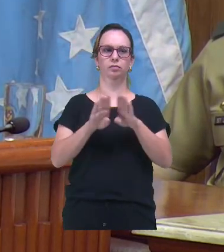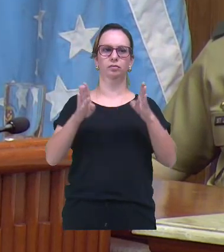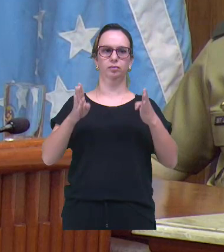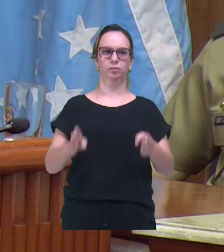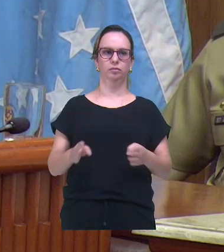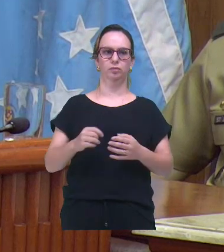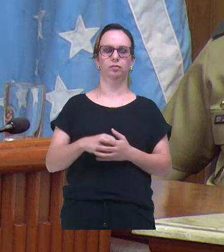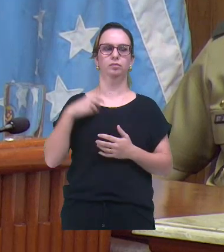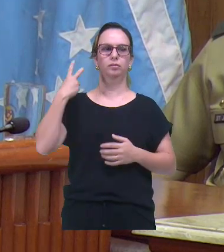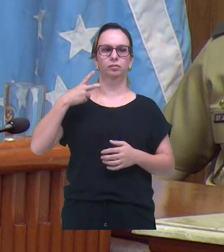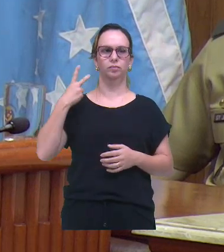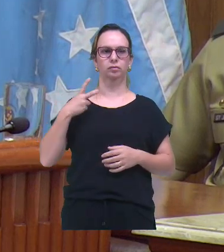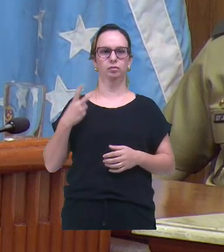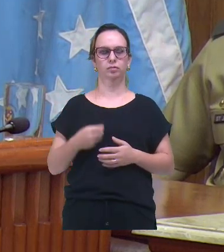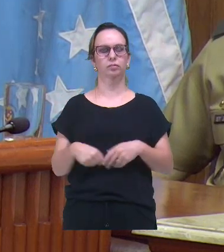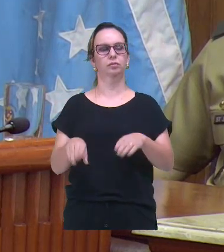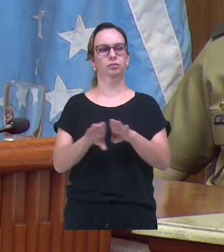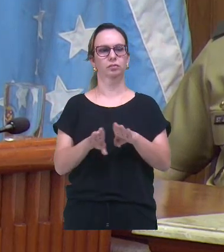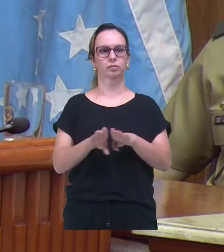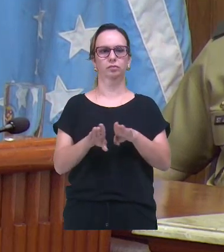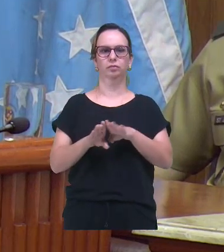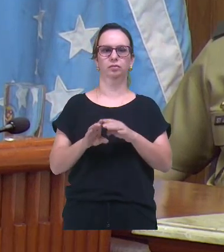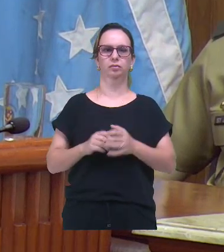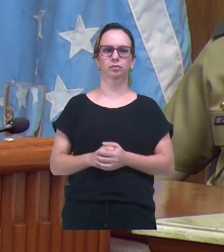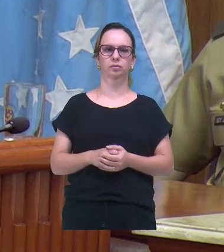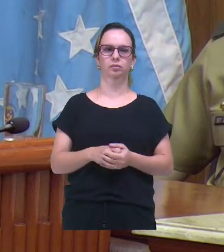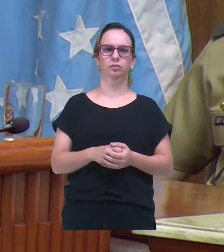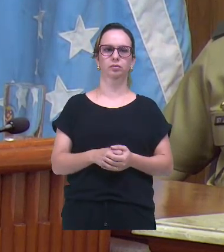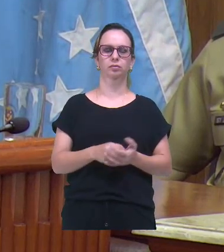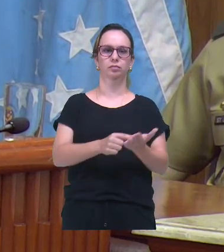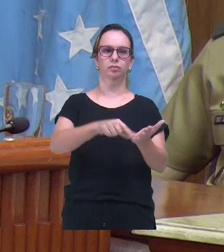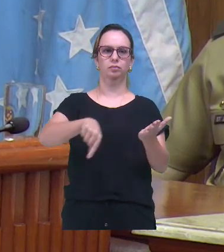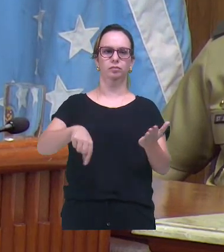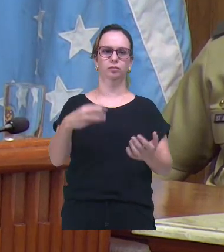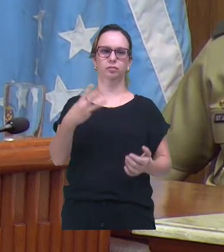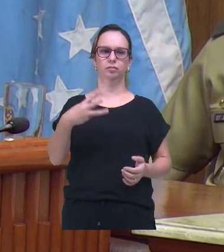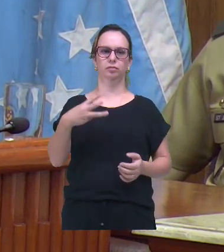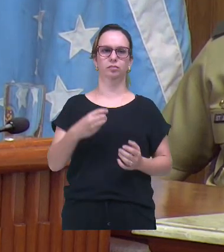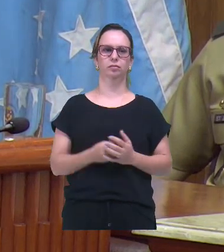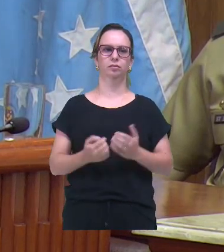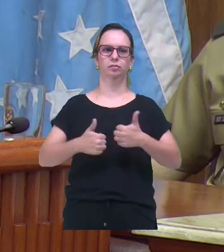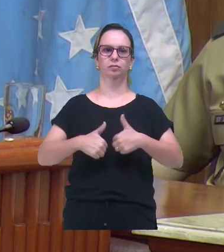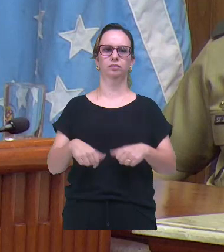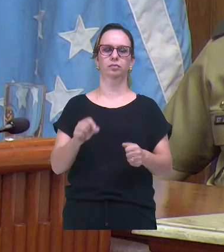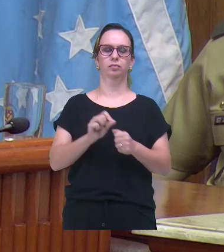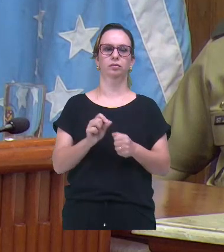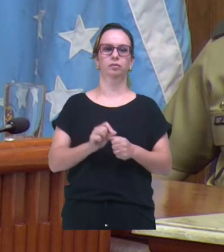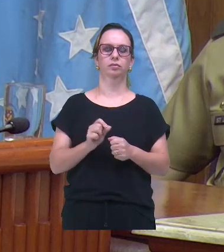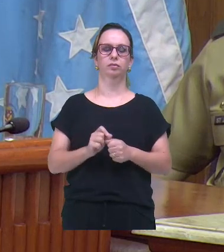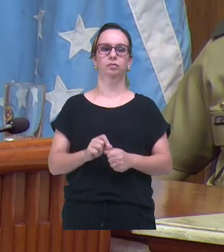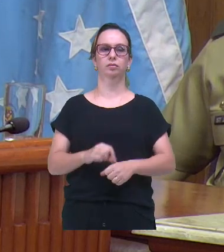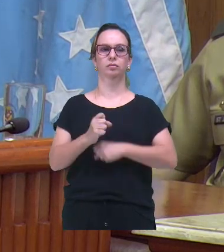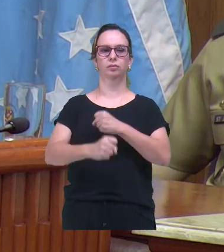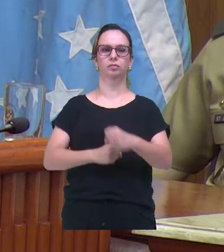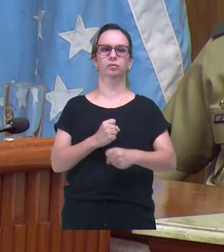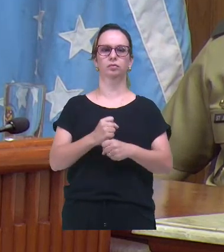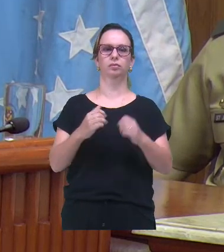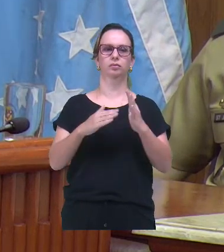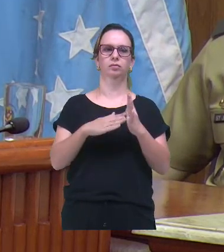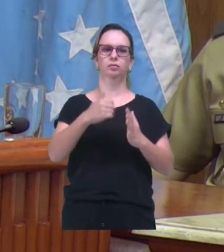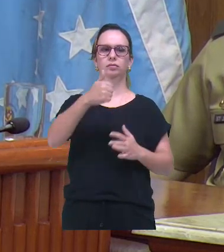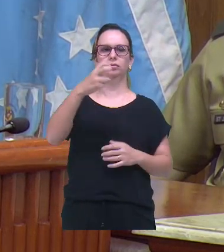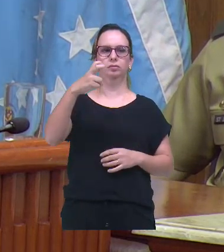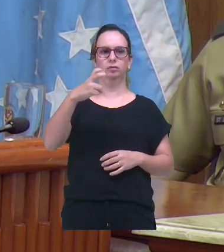caso. Artigo 3º. Serão outorgadas anualmente até 15 medalhas. Artigo